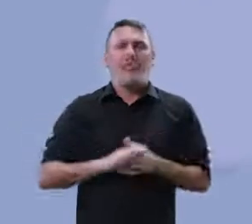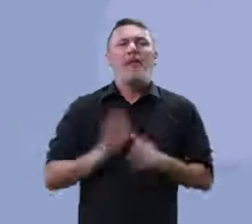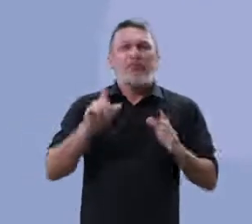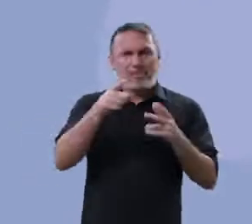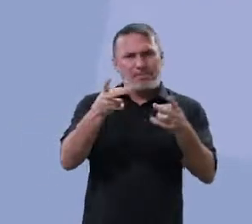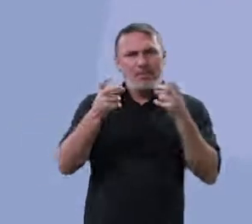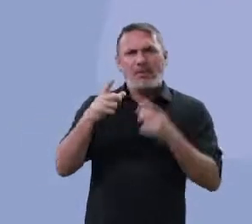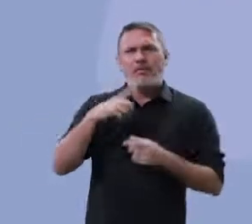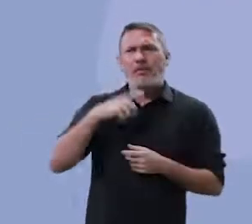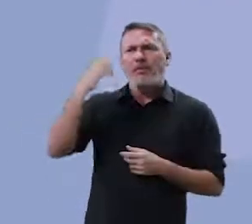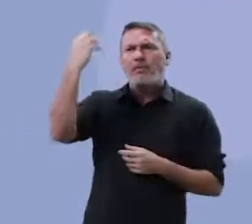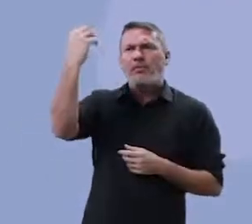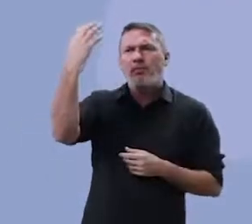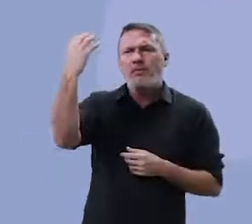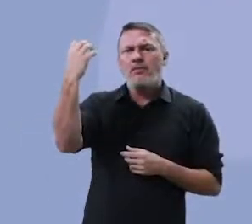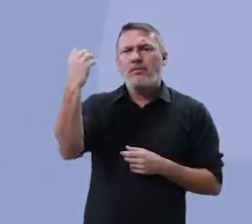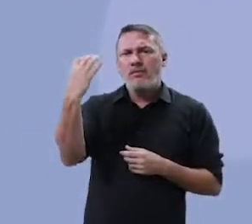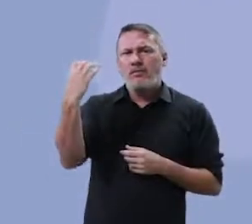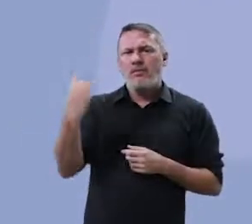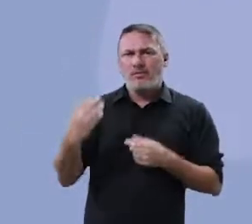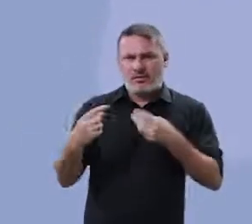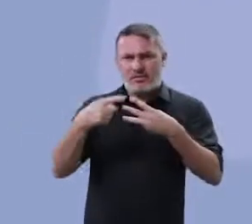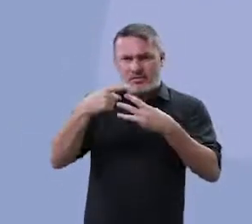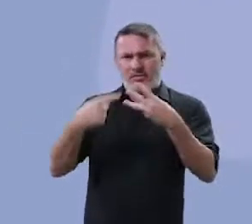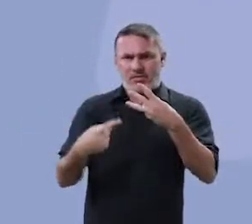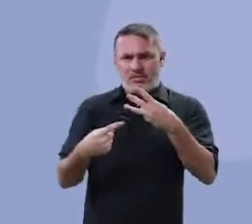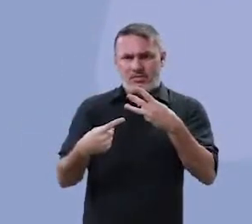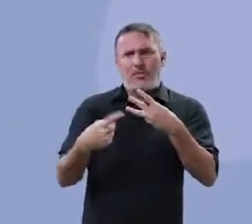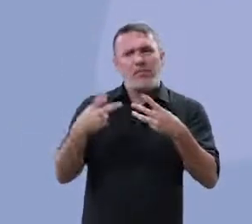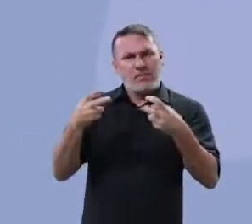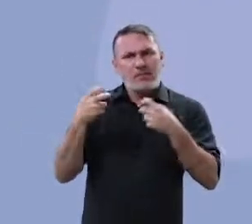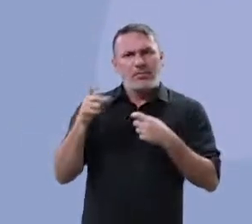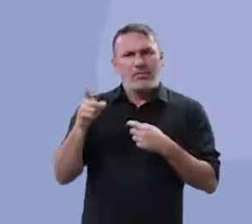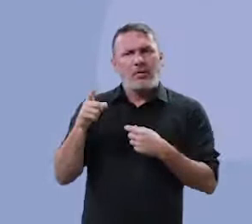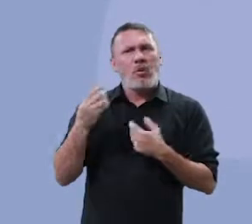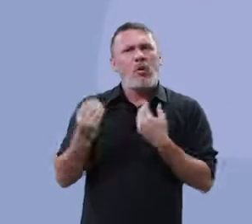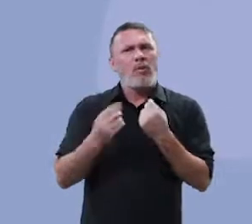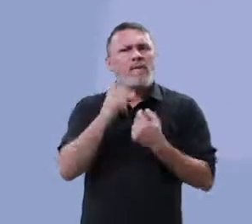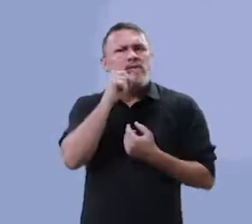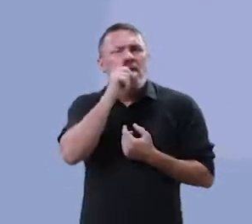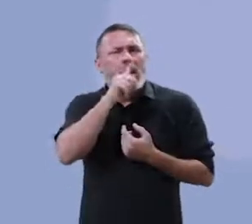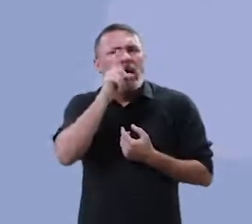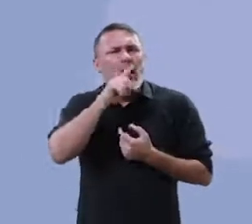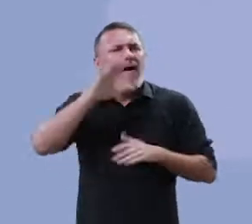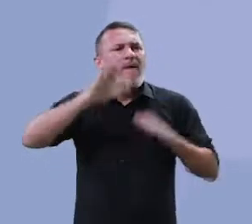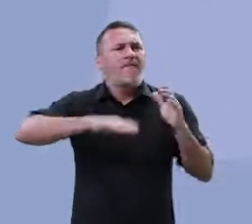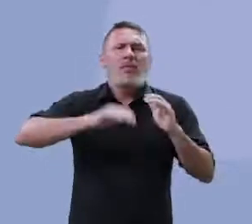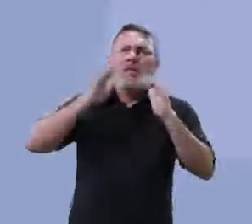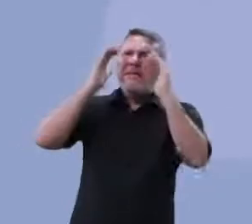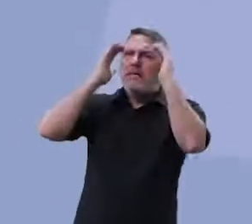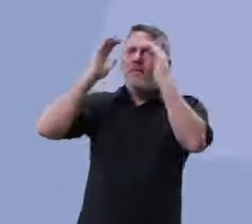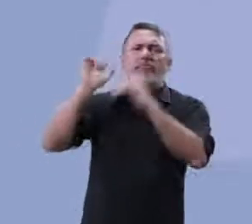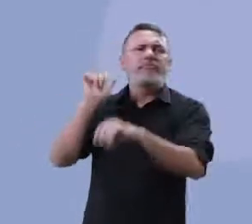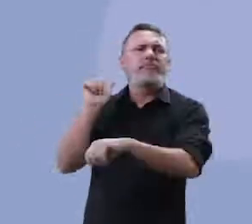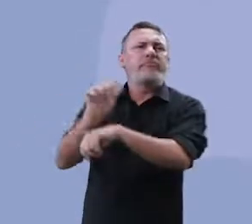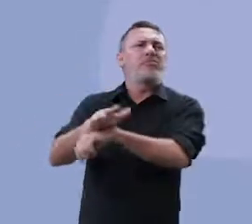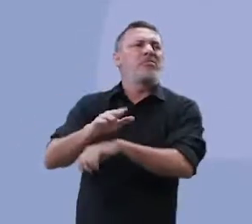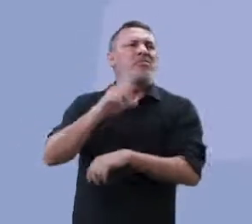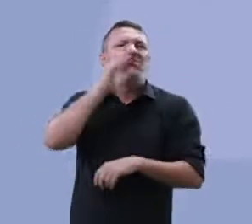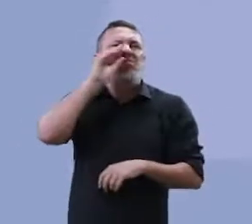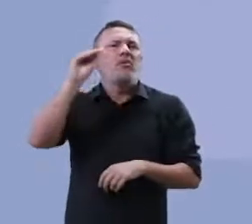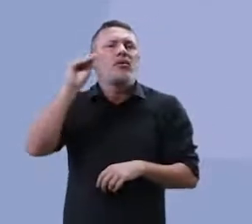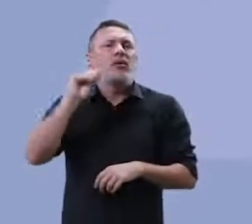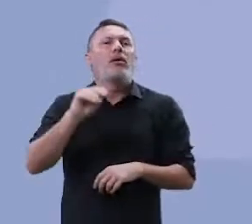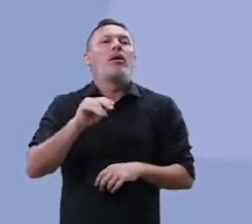passando. Mas perceba que são 3 sinais que às vezes a falha, o não respeito a